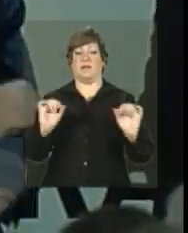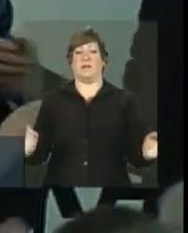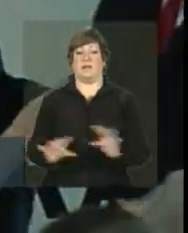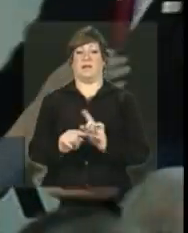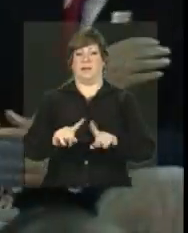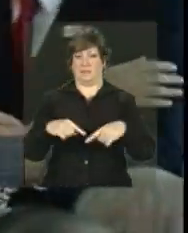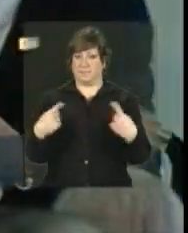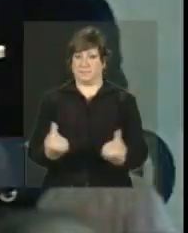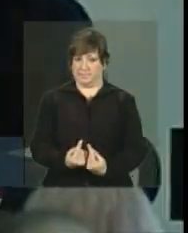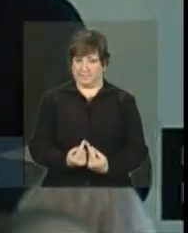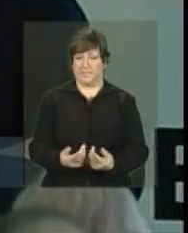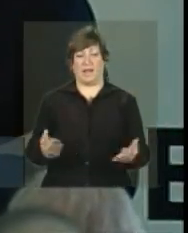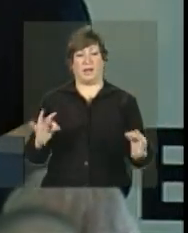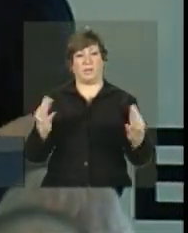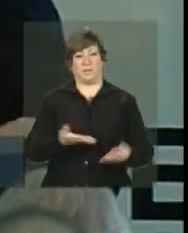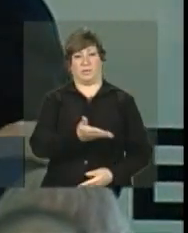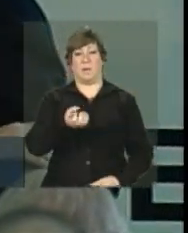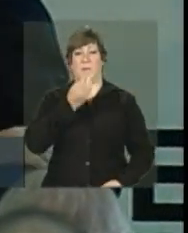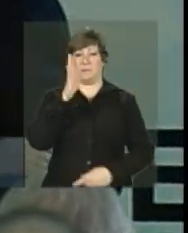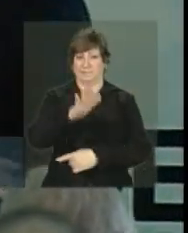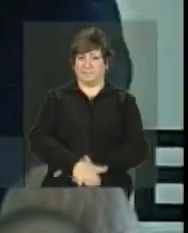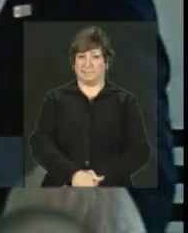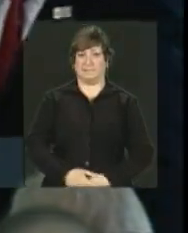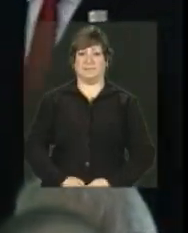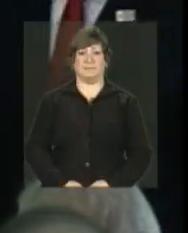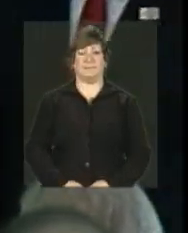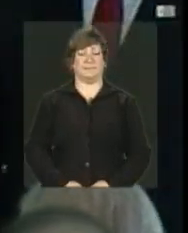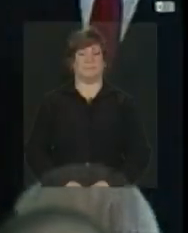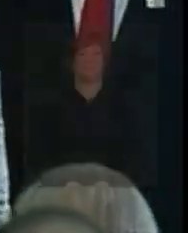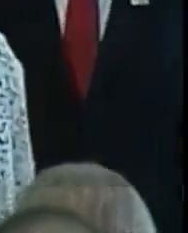esta cerimônia. A todos uma ótima tarde.